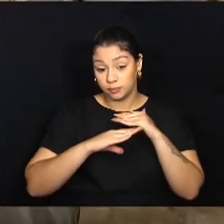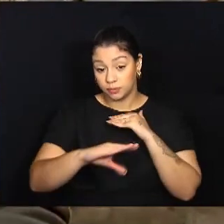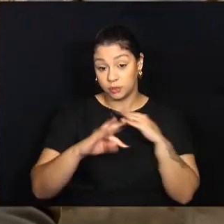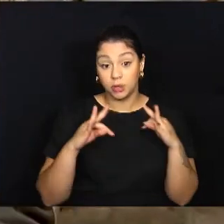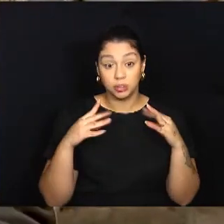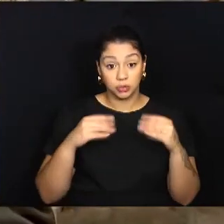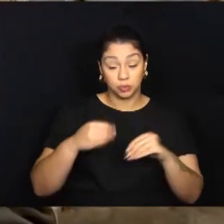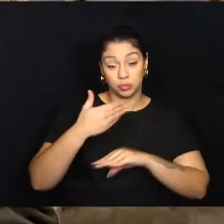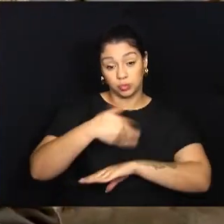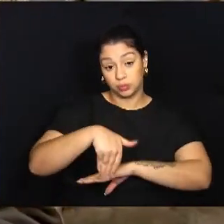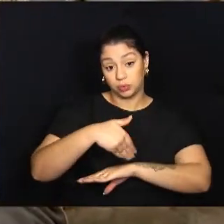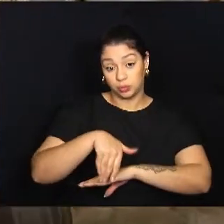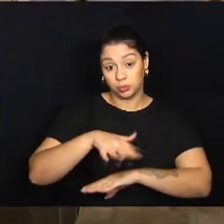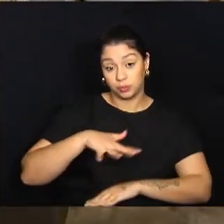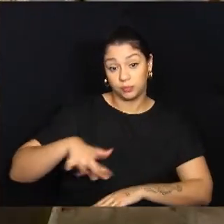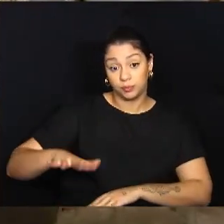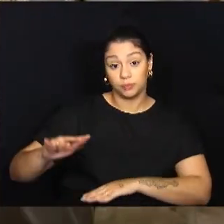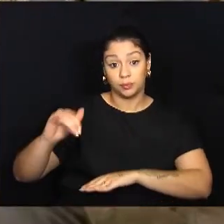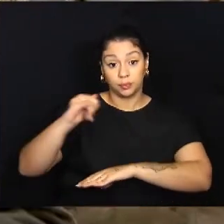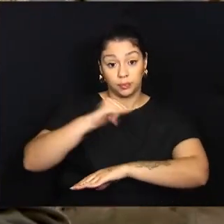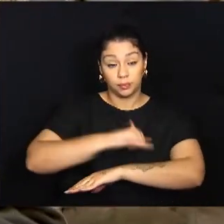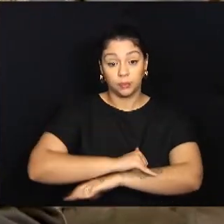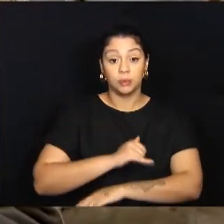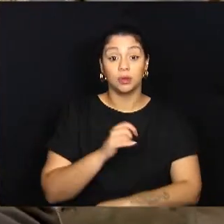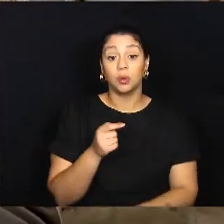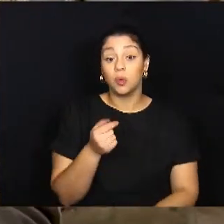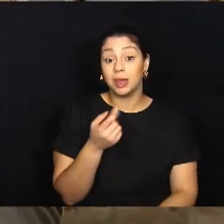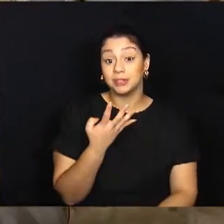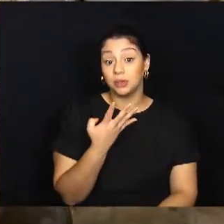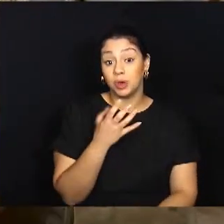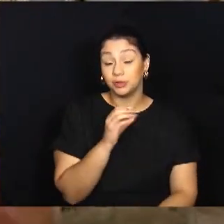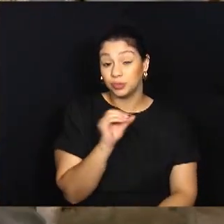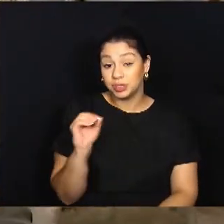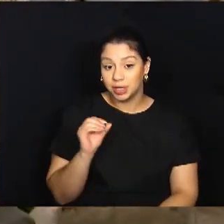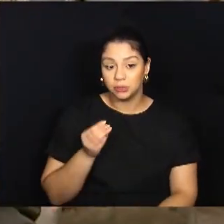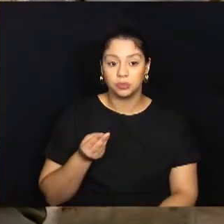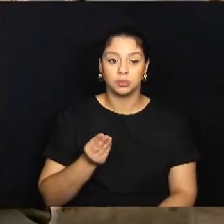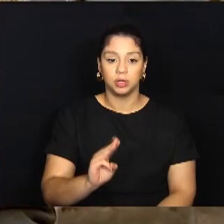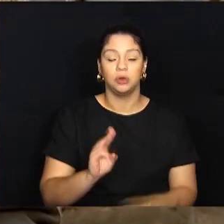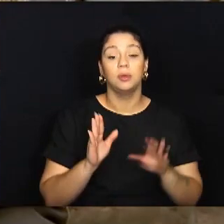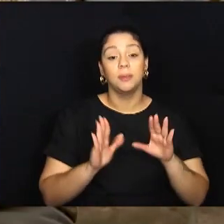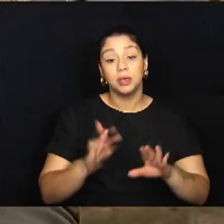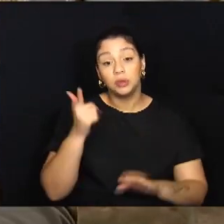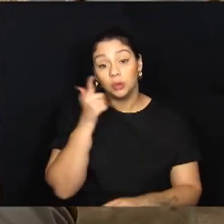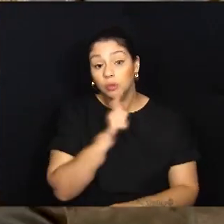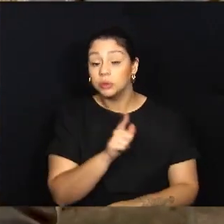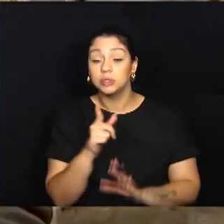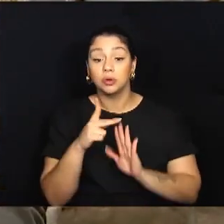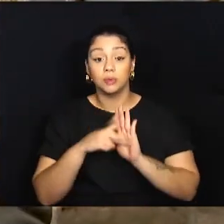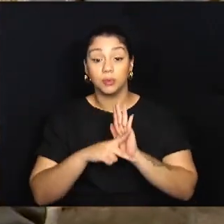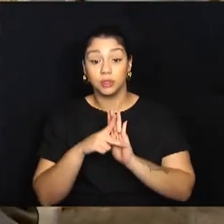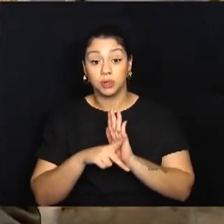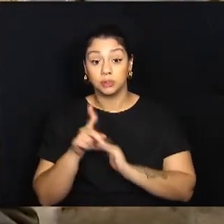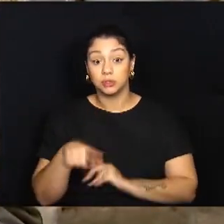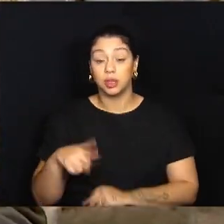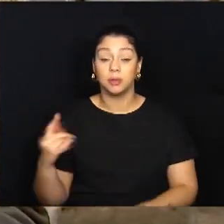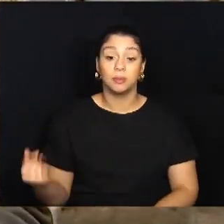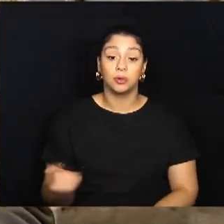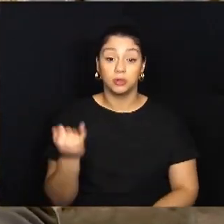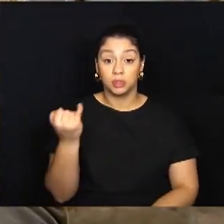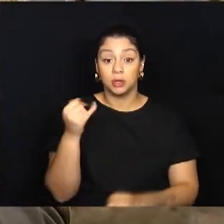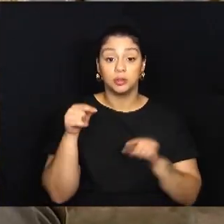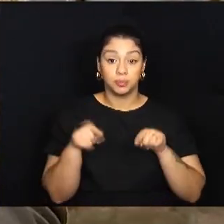ruas do entorno de Viracopos, seriam quase 400 milhões. Só que nós conseguimos alguns projetos importantes para